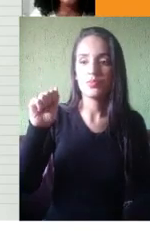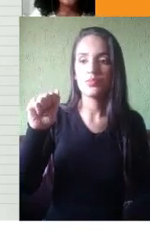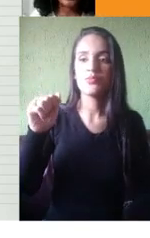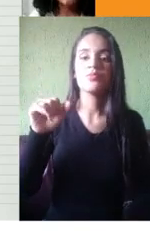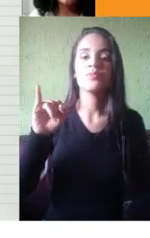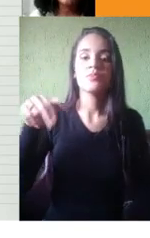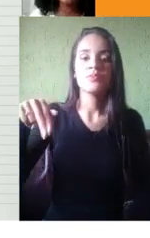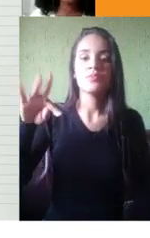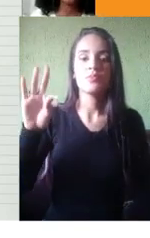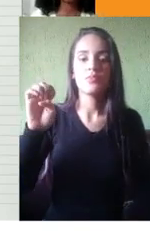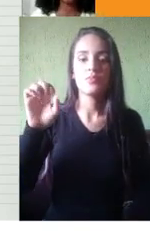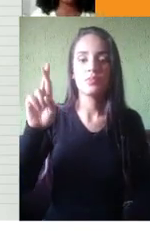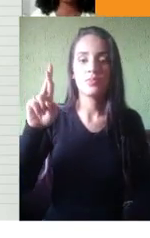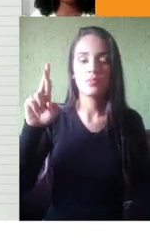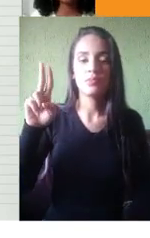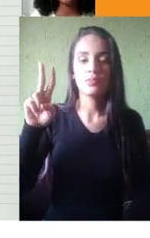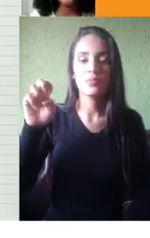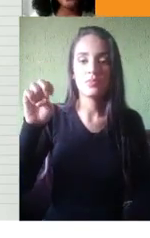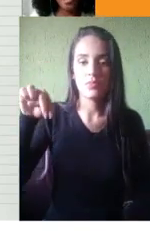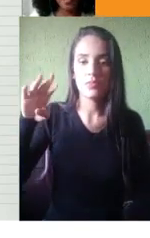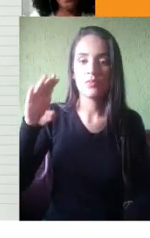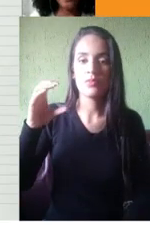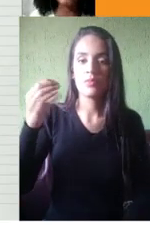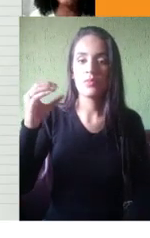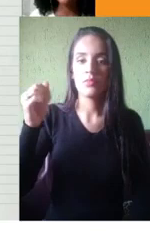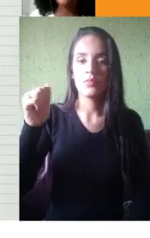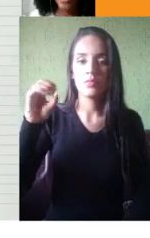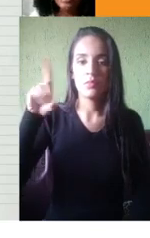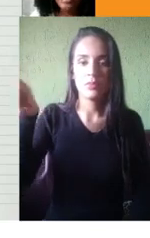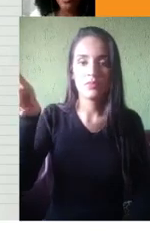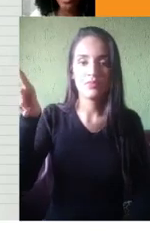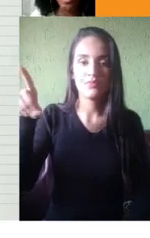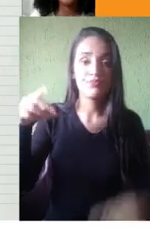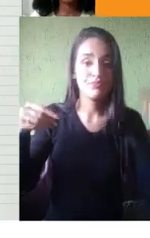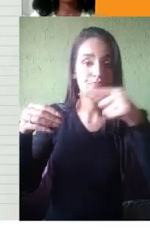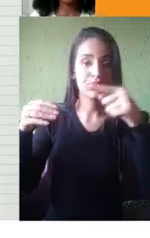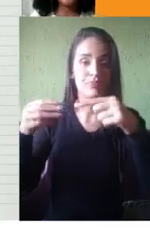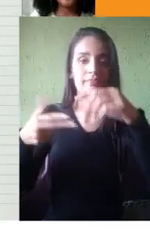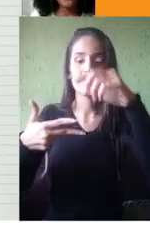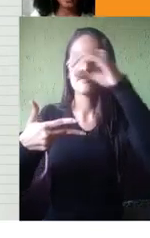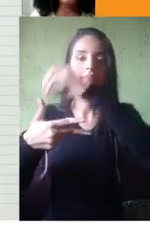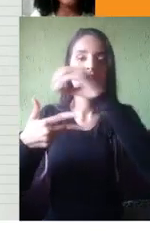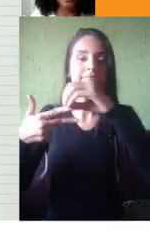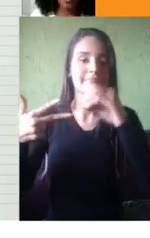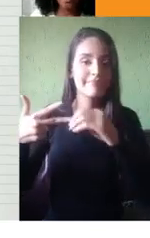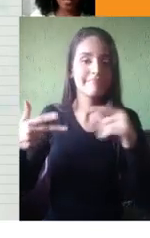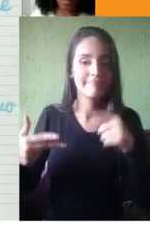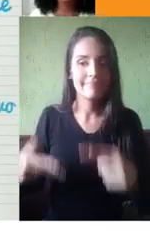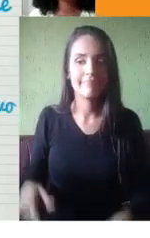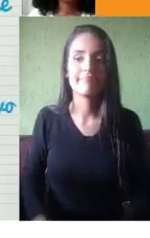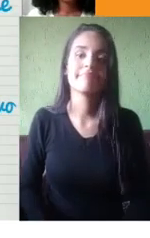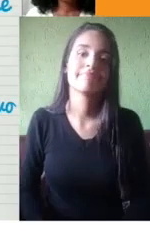intervenção é uma característica, uma exigência do Enem, e ela vai ser abordada mais à frente nas